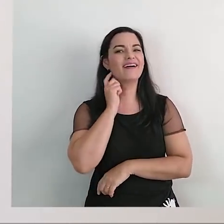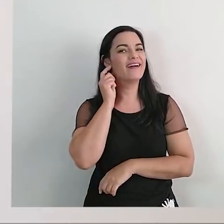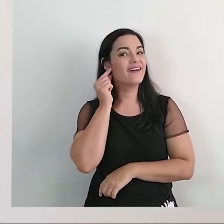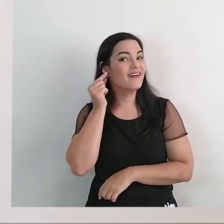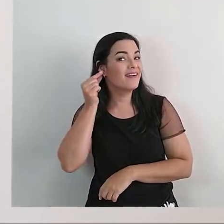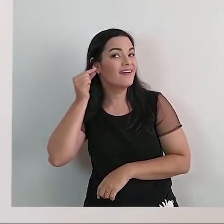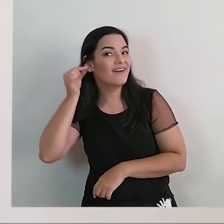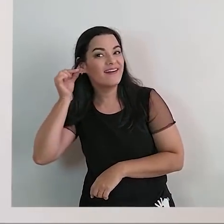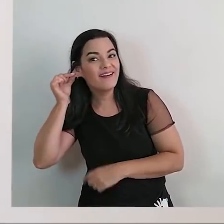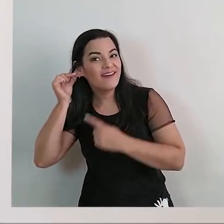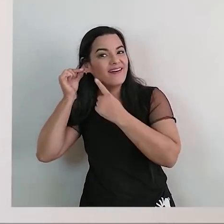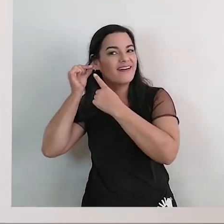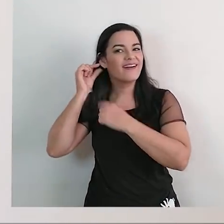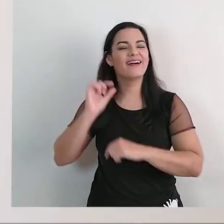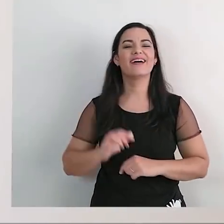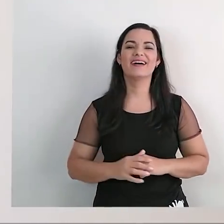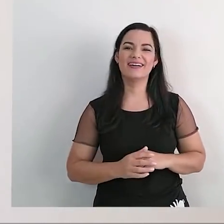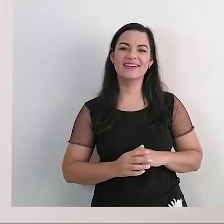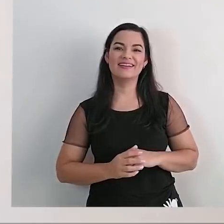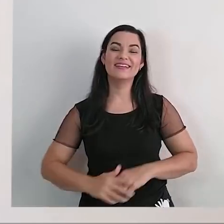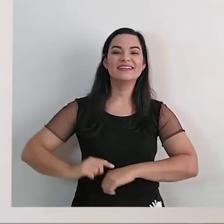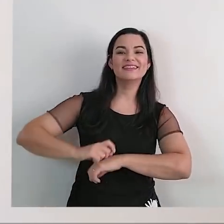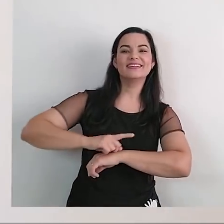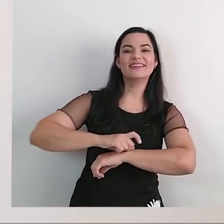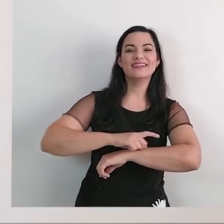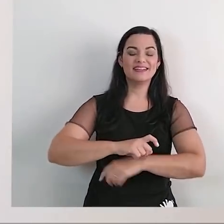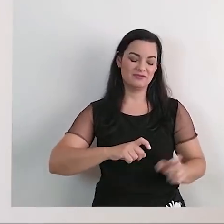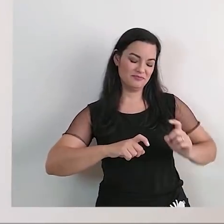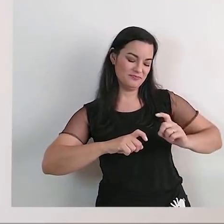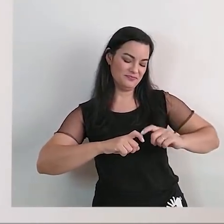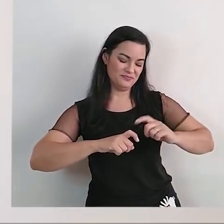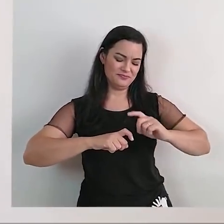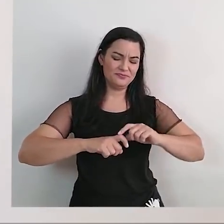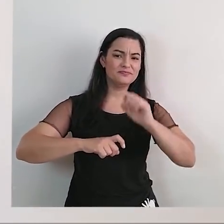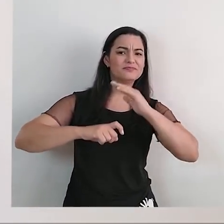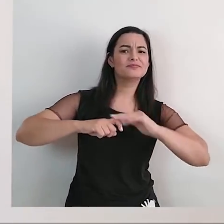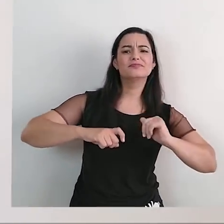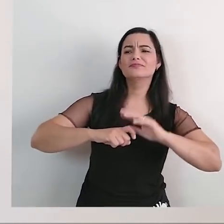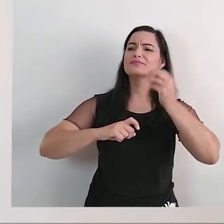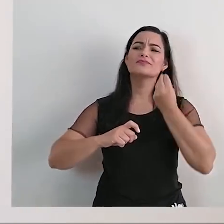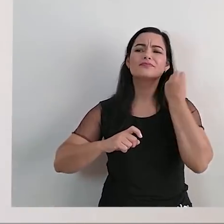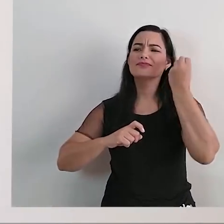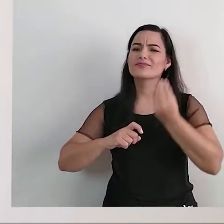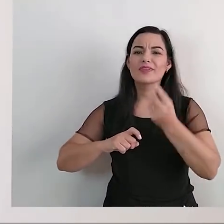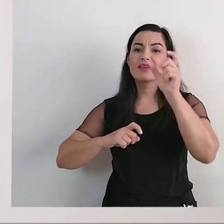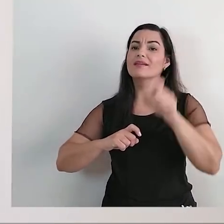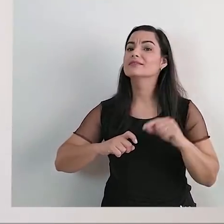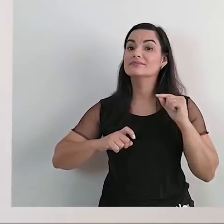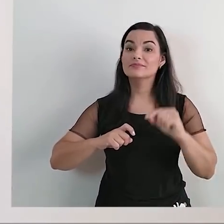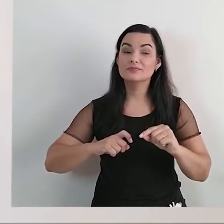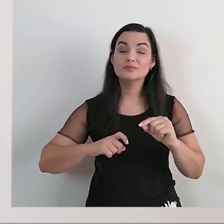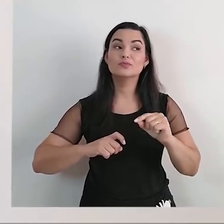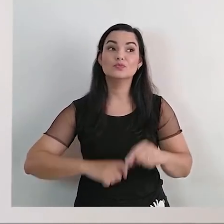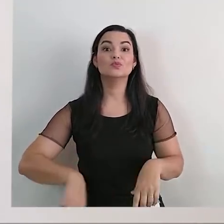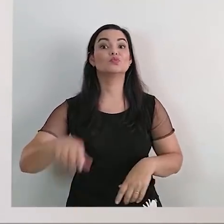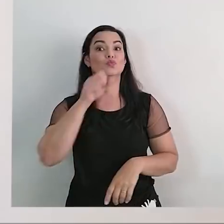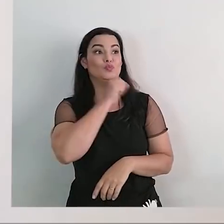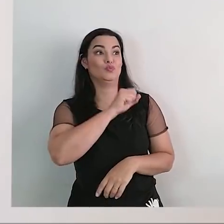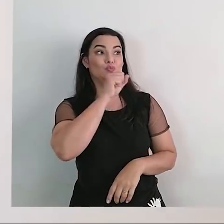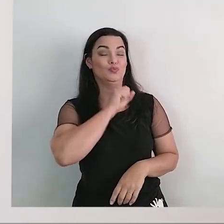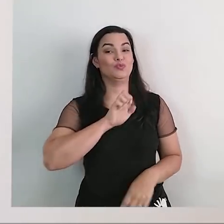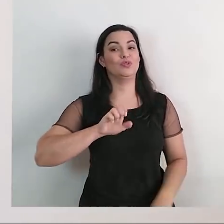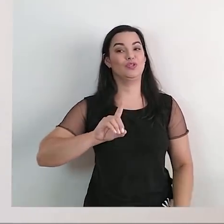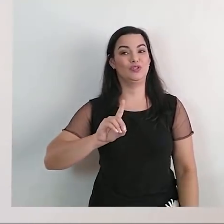Puxa, lagarta, aquela orelha. Lagarta pintada, quem foi que te pintou? Foi o